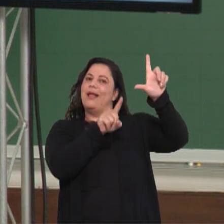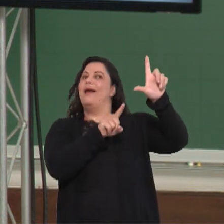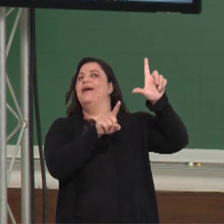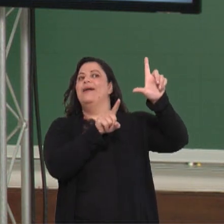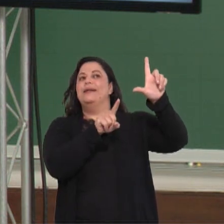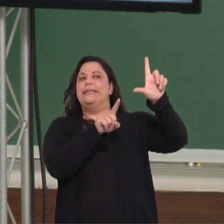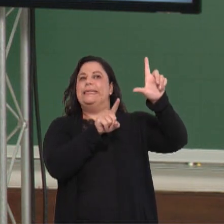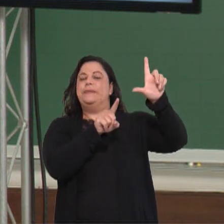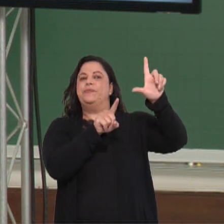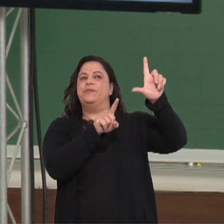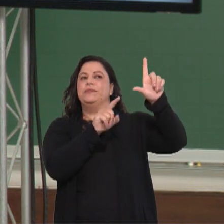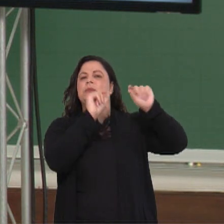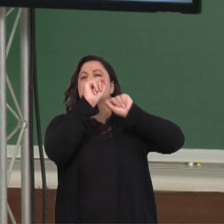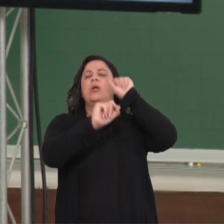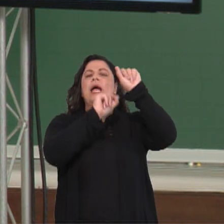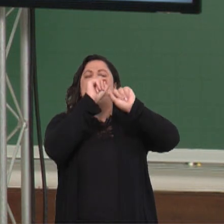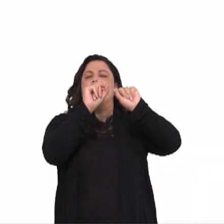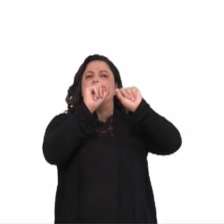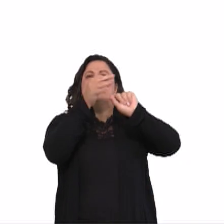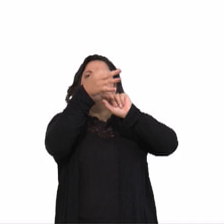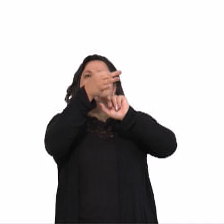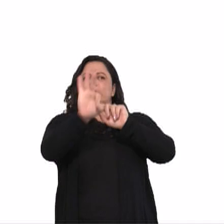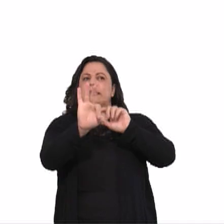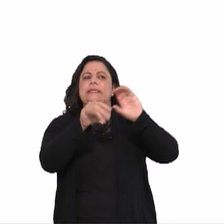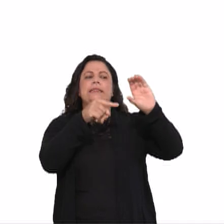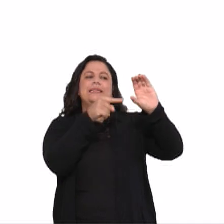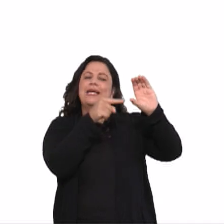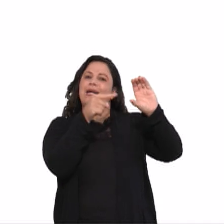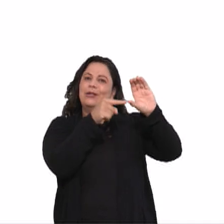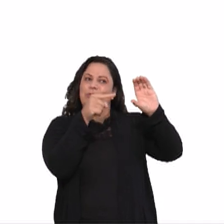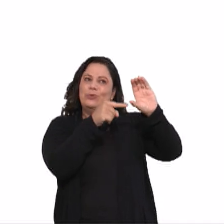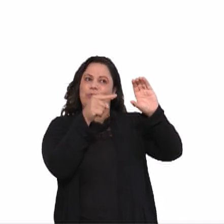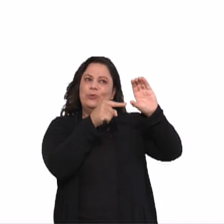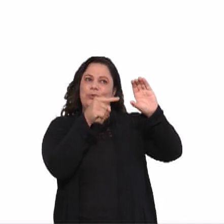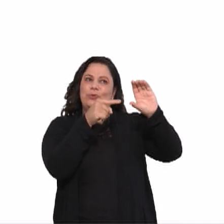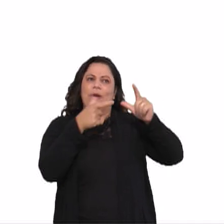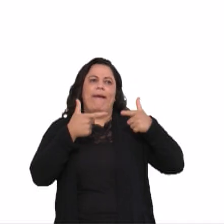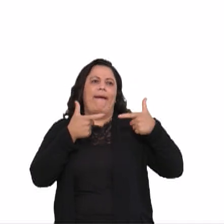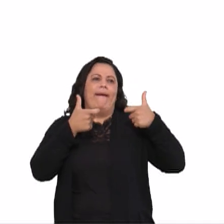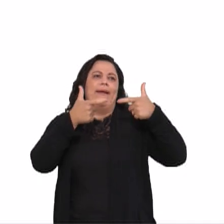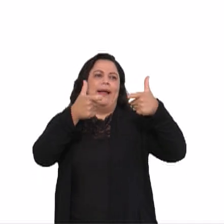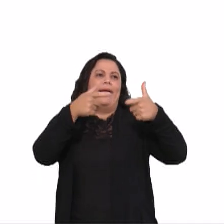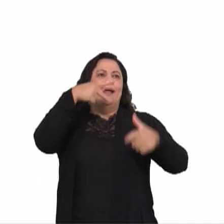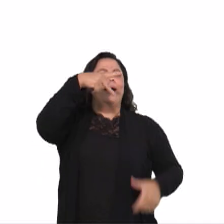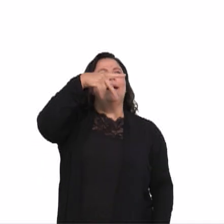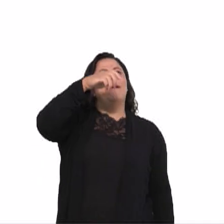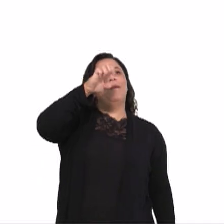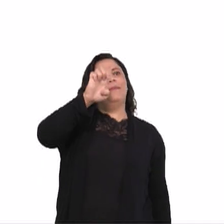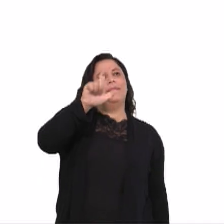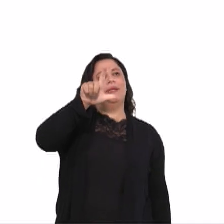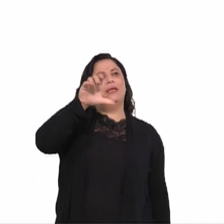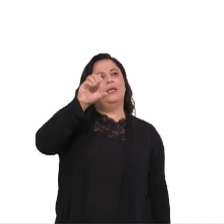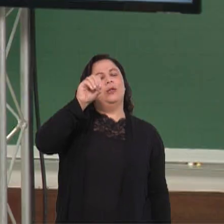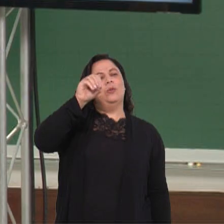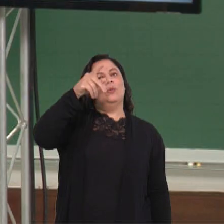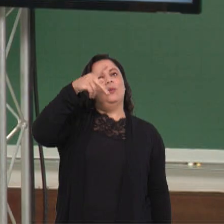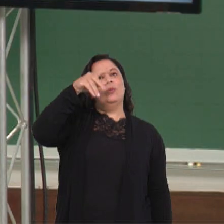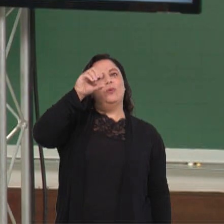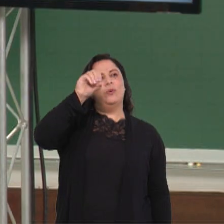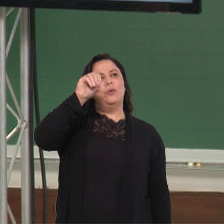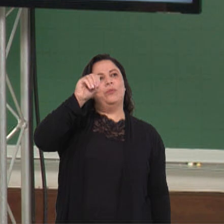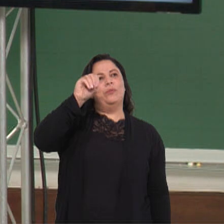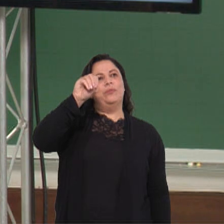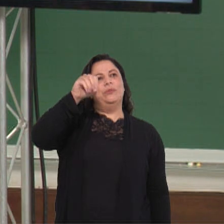essa alternativa correta aqui, né, a letra C, a Guerra do Peloponeso. Então, Alexandre Magno, ele teve sucesso